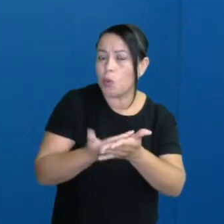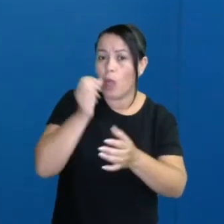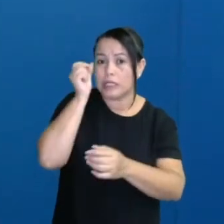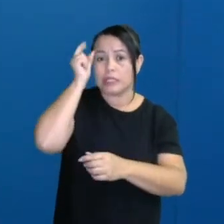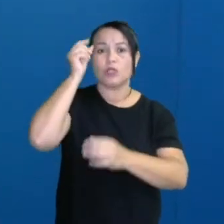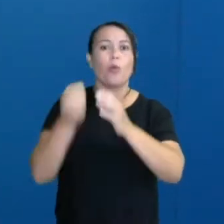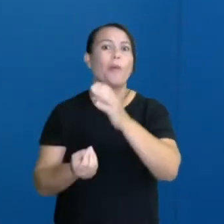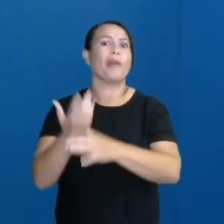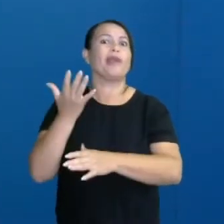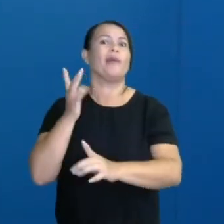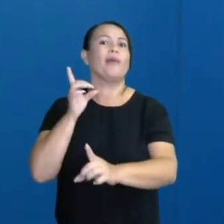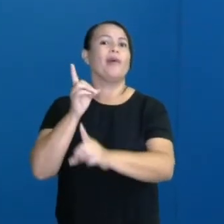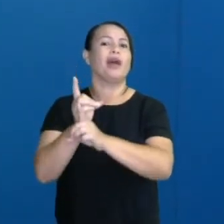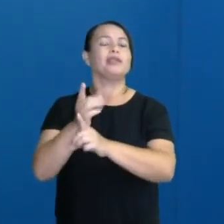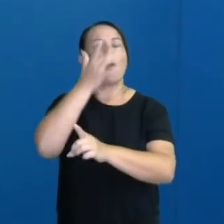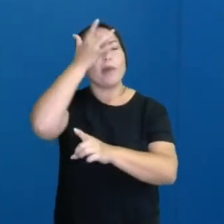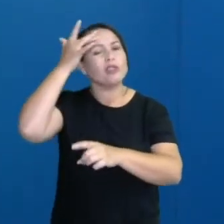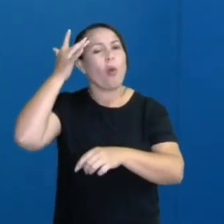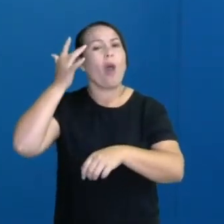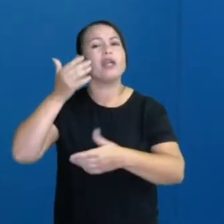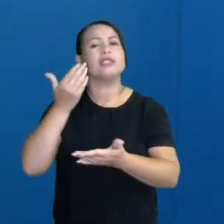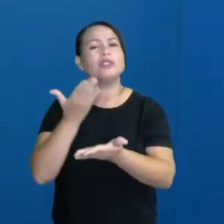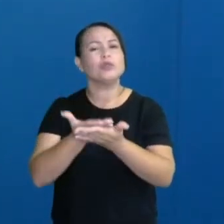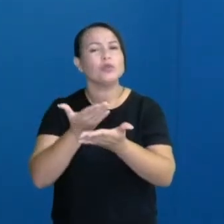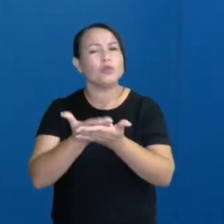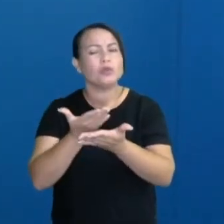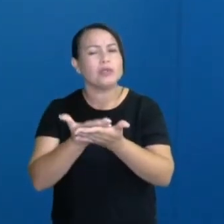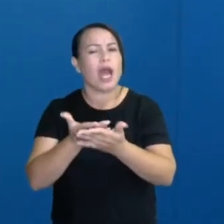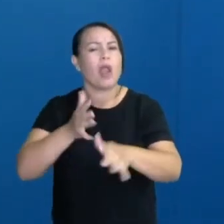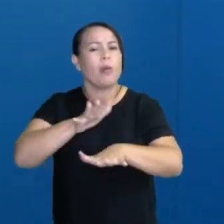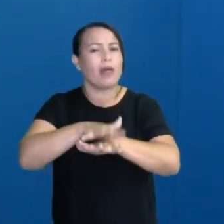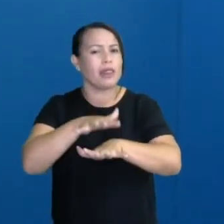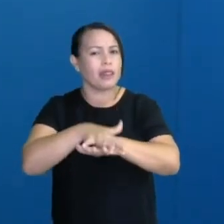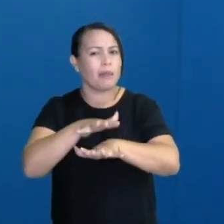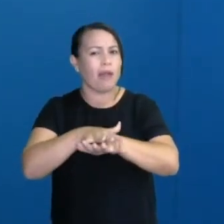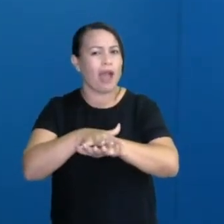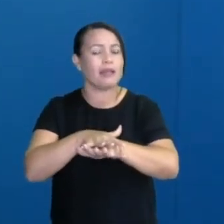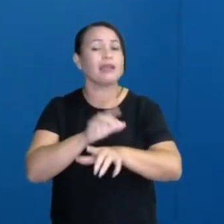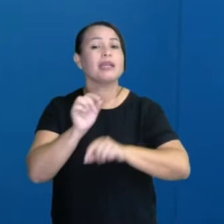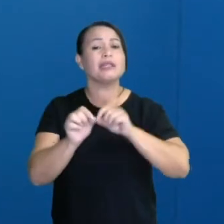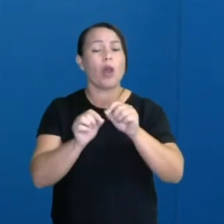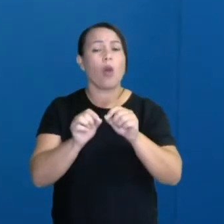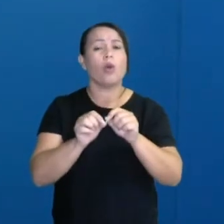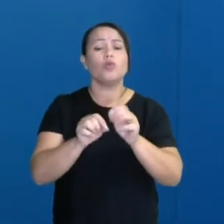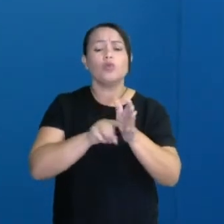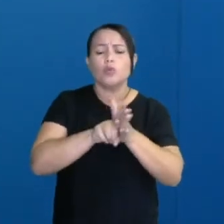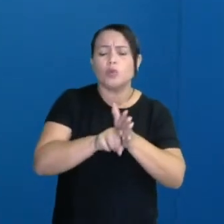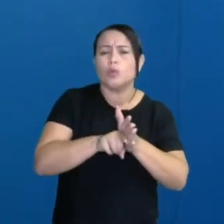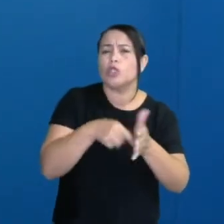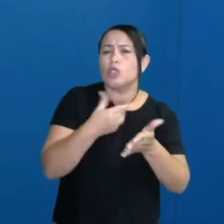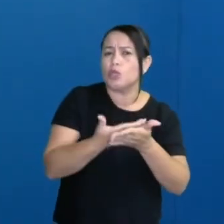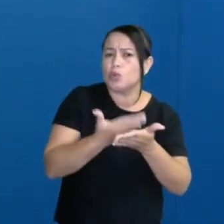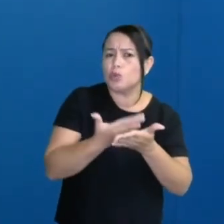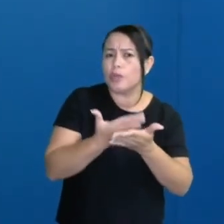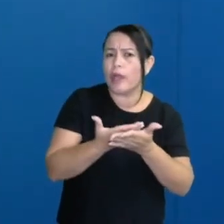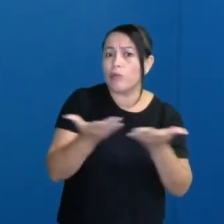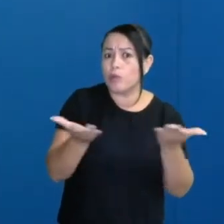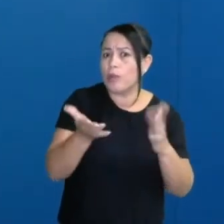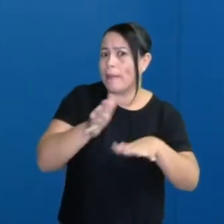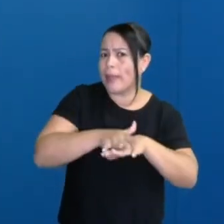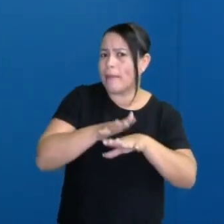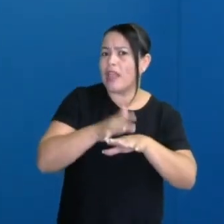famosos filósofos matemáticos, não é isso? Tudo que nós estudamos na matemática foi descoberto por